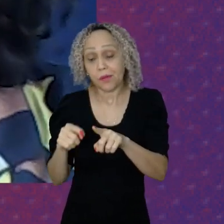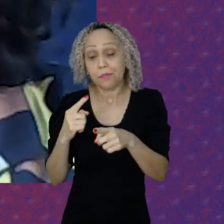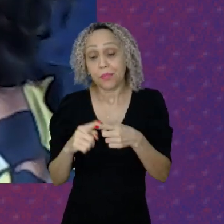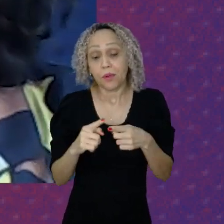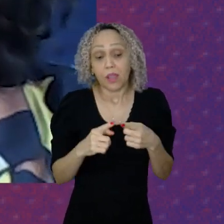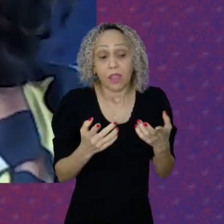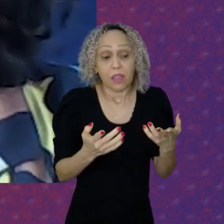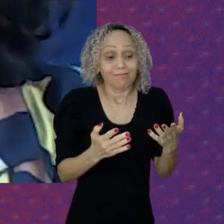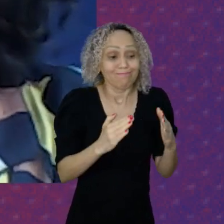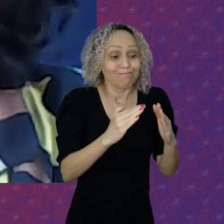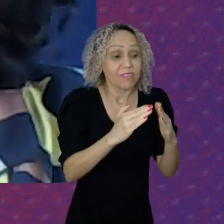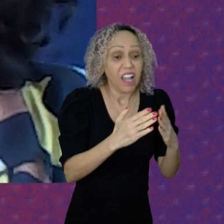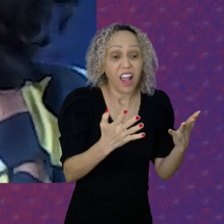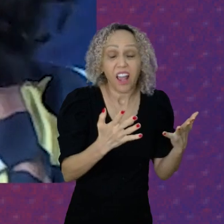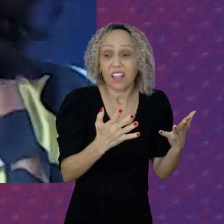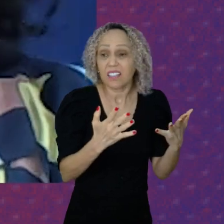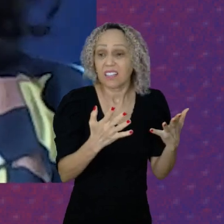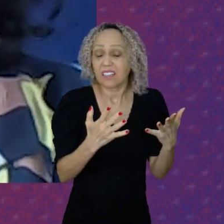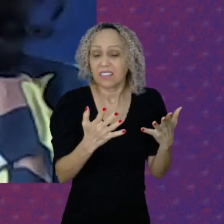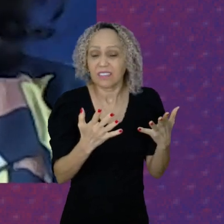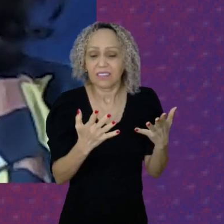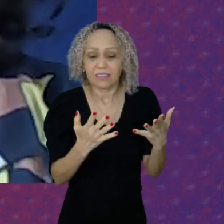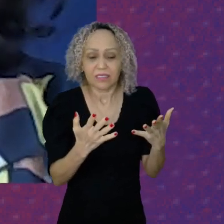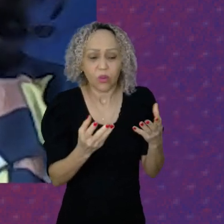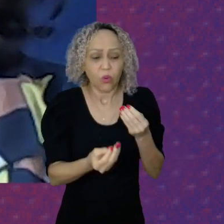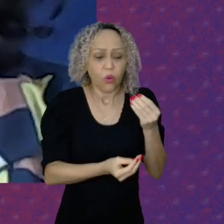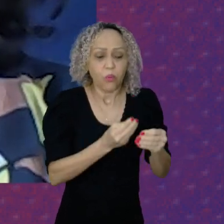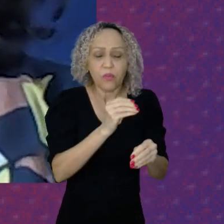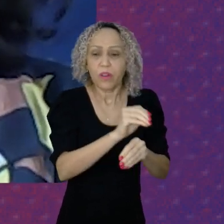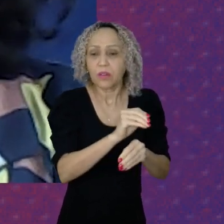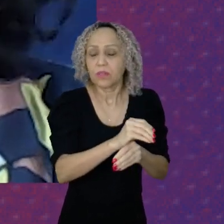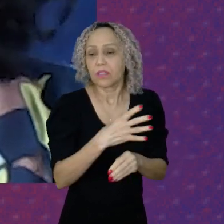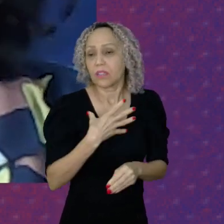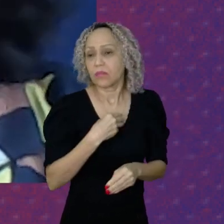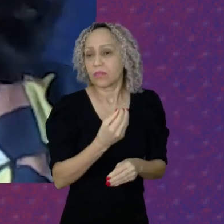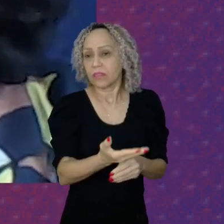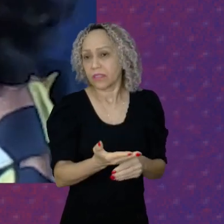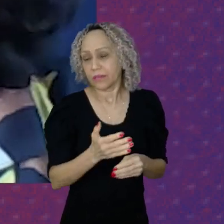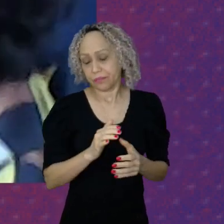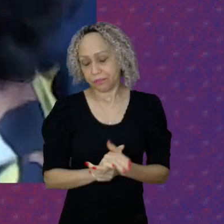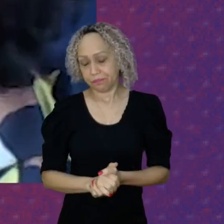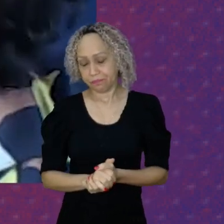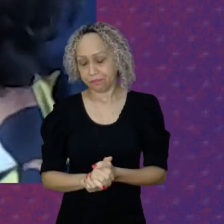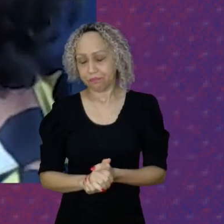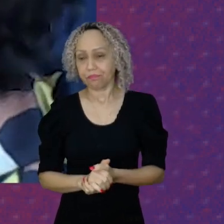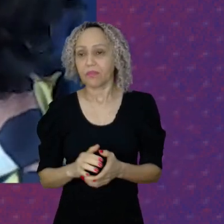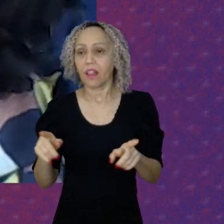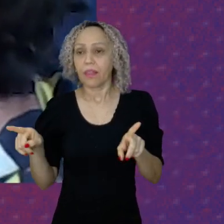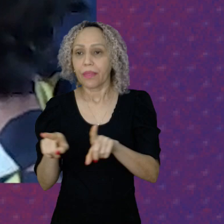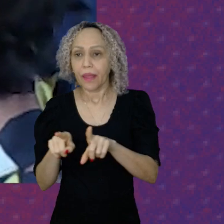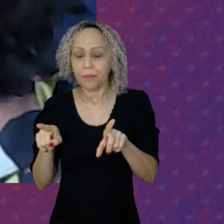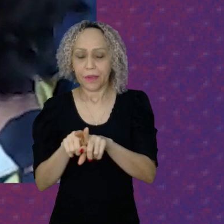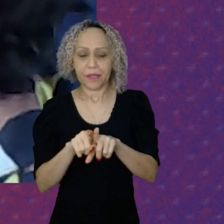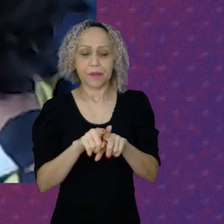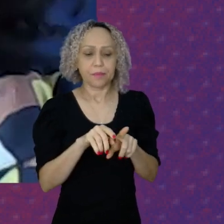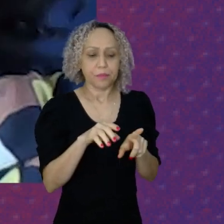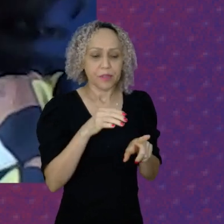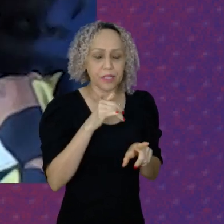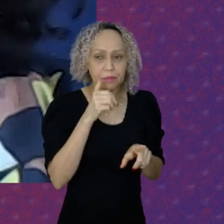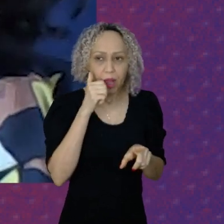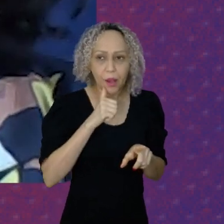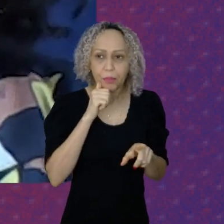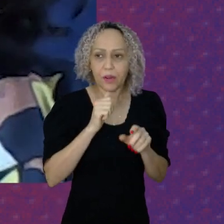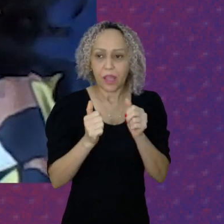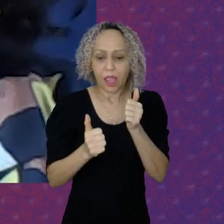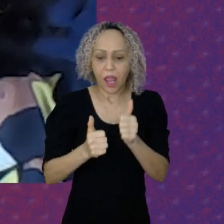que é uma ação bastante importante. Também a licença maternidade no Bolsa Atleta. A